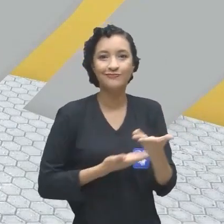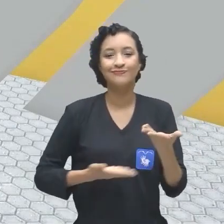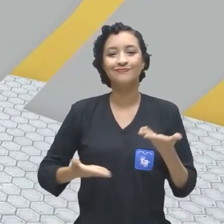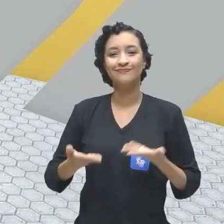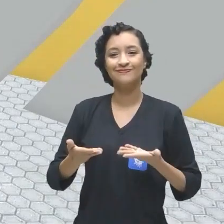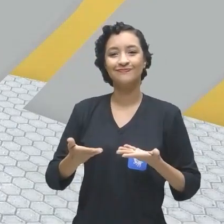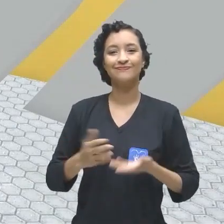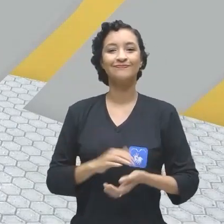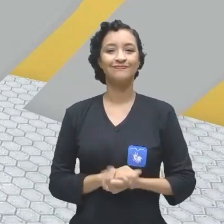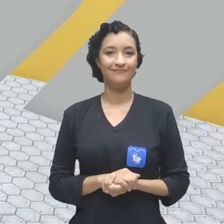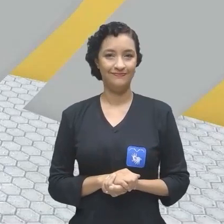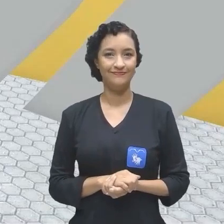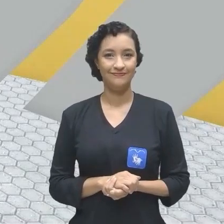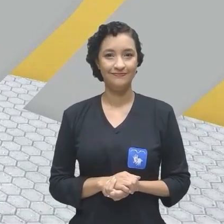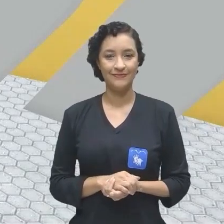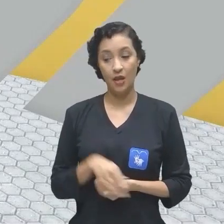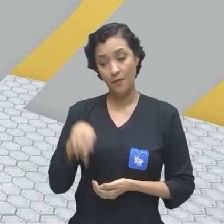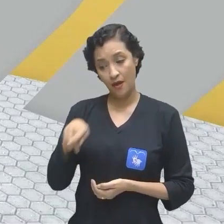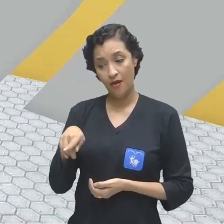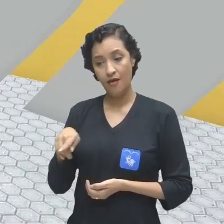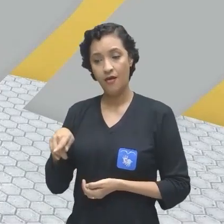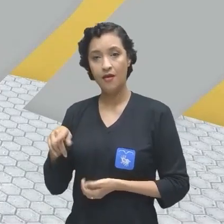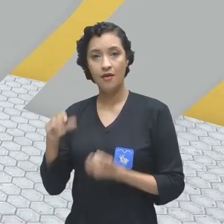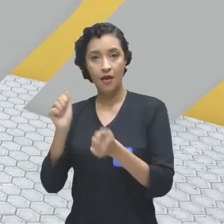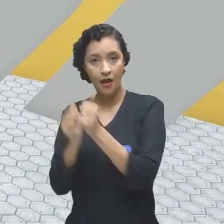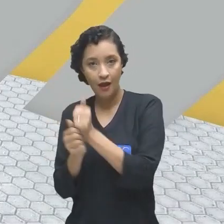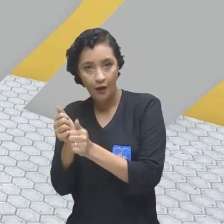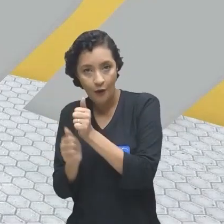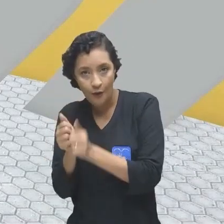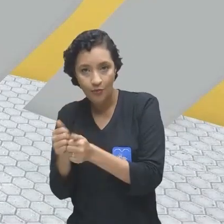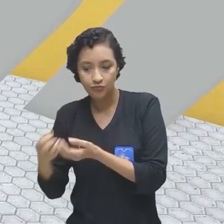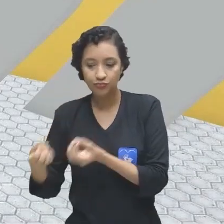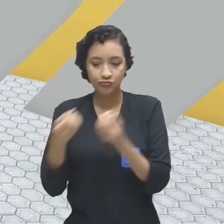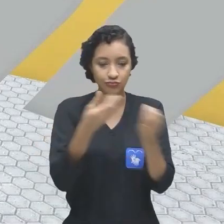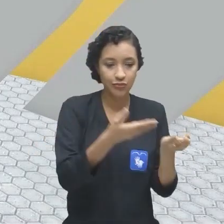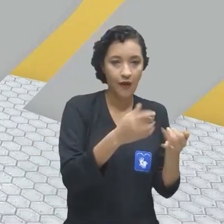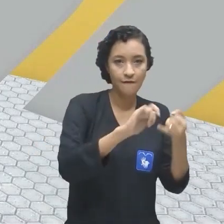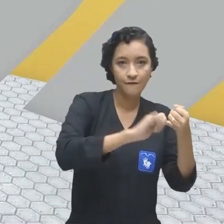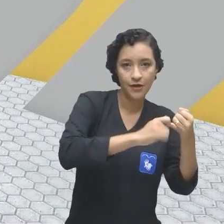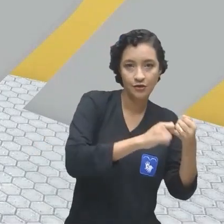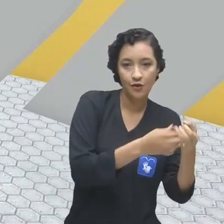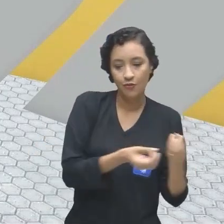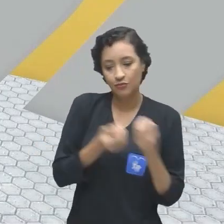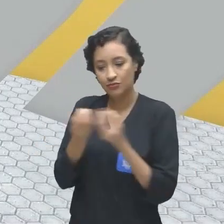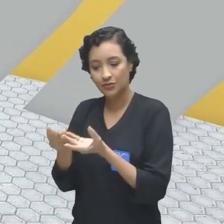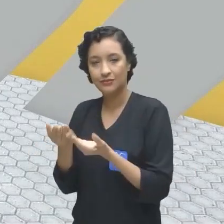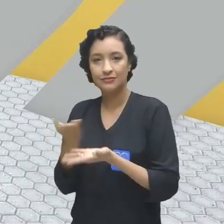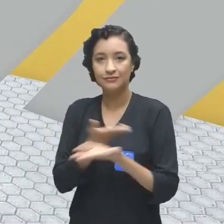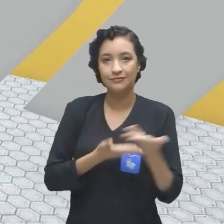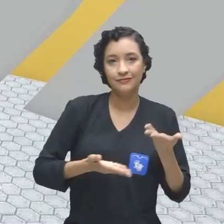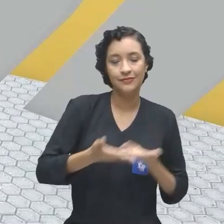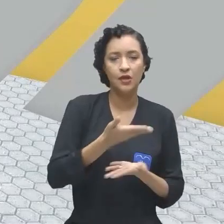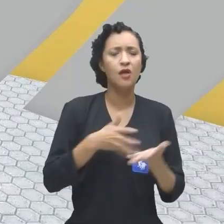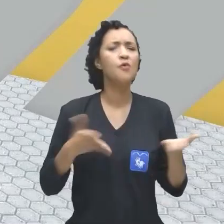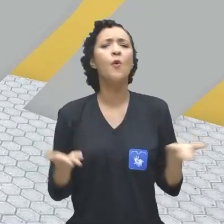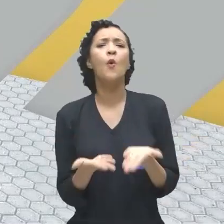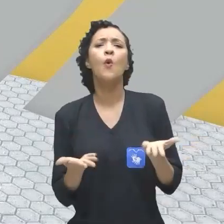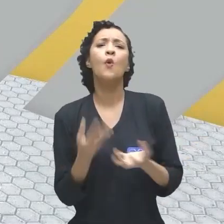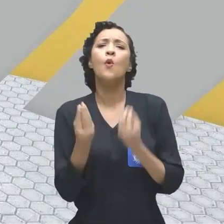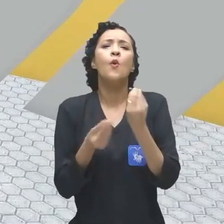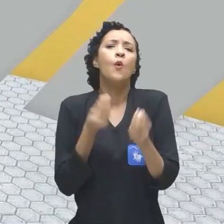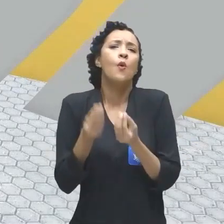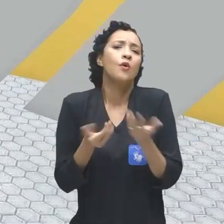que cada um tivesse aquilo que quisesse ter. Aí eu te pergunto, e hoje? Como é que essa troca é feita? Com o